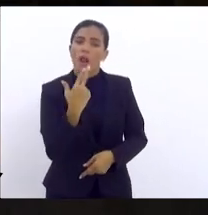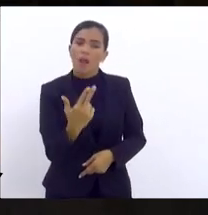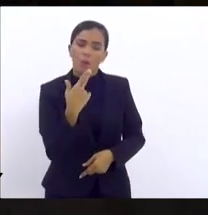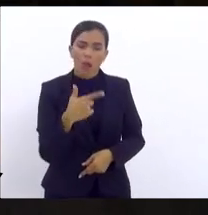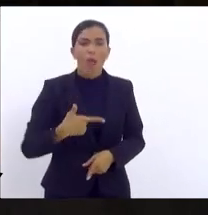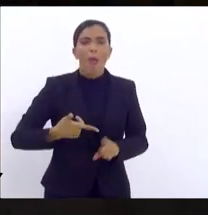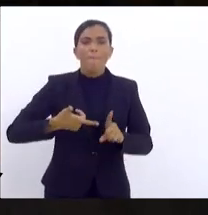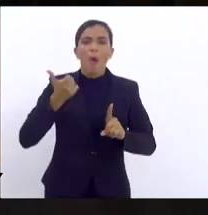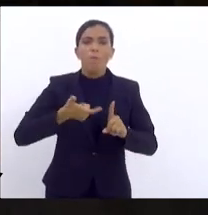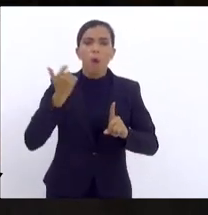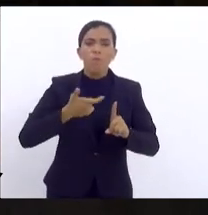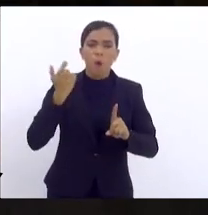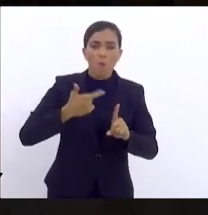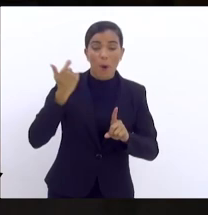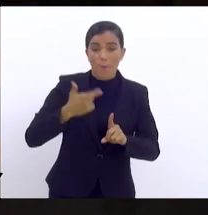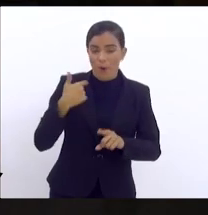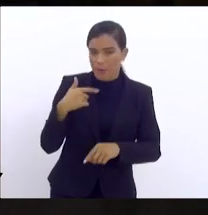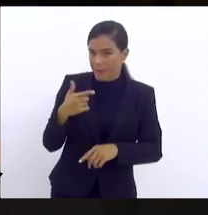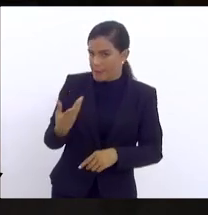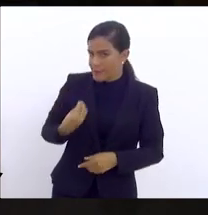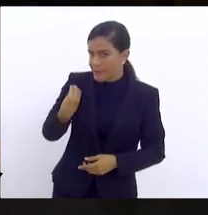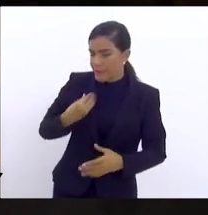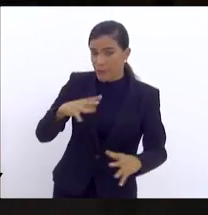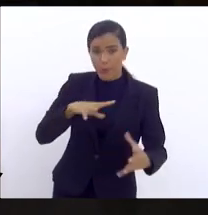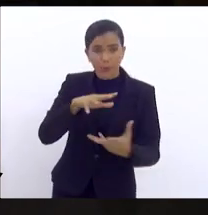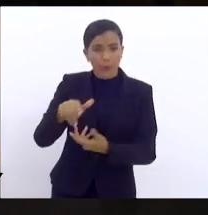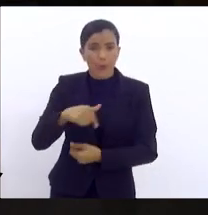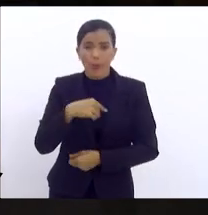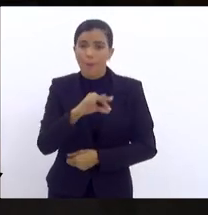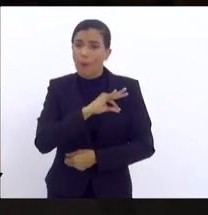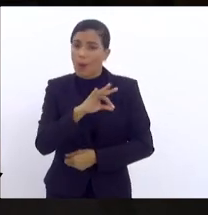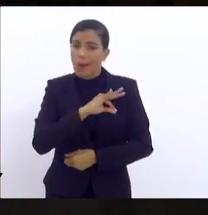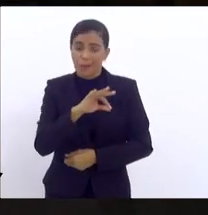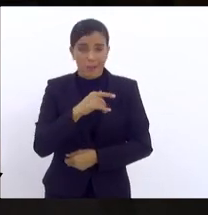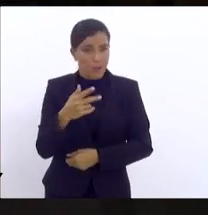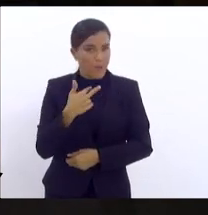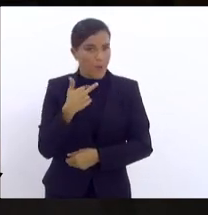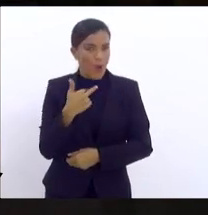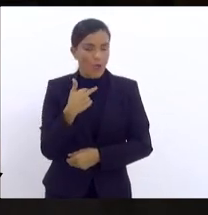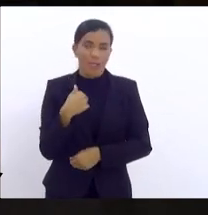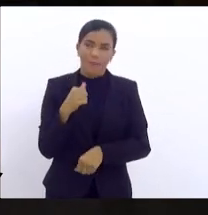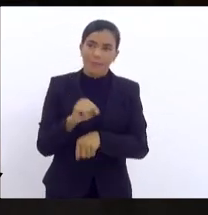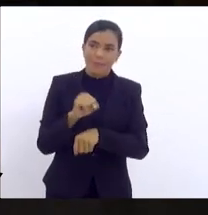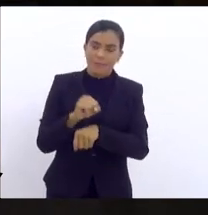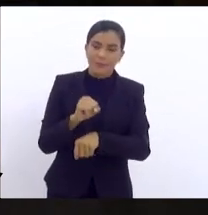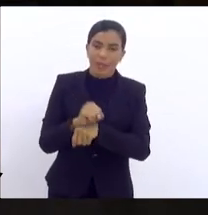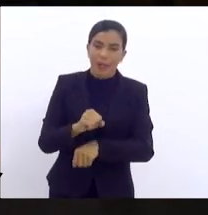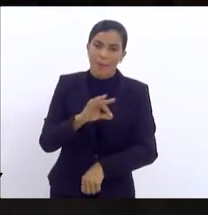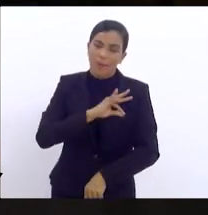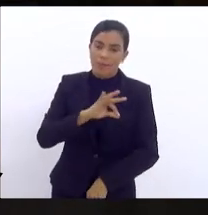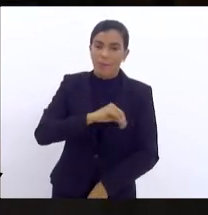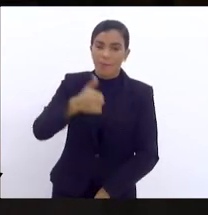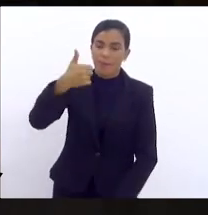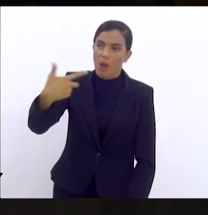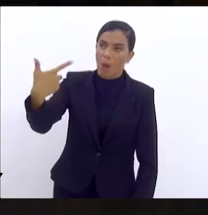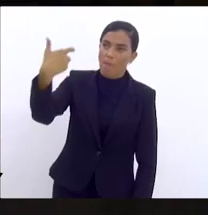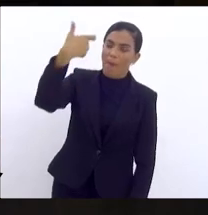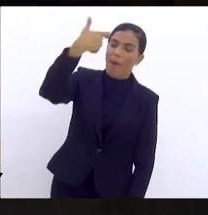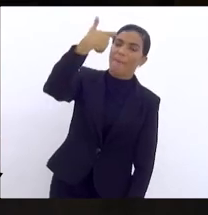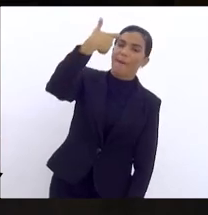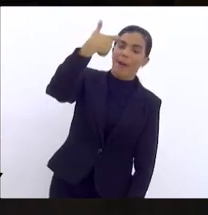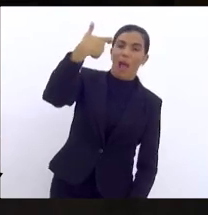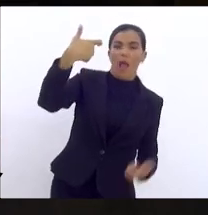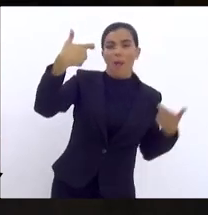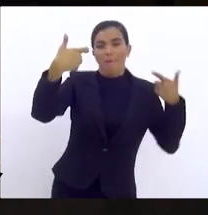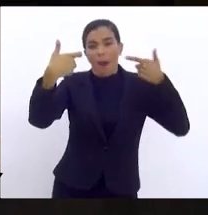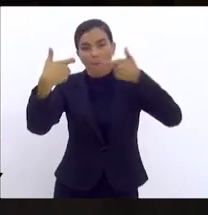vivemos num mundo no mundo que não permite hoje com o policial atire primeiro nós temos que esperar ser alvejado para poder revidar Essa é